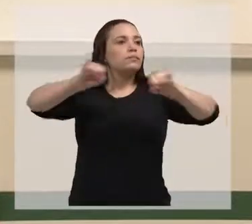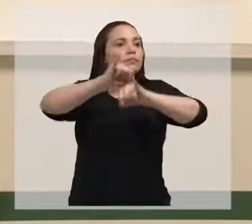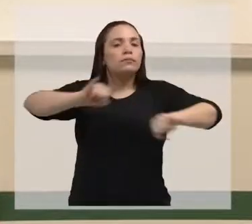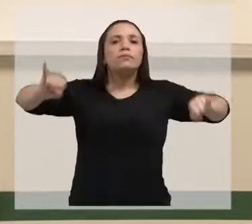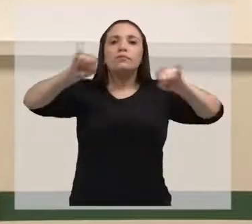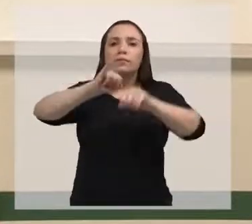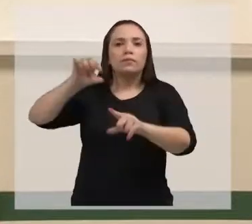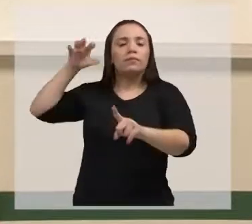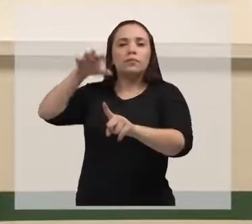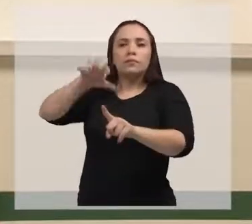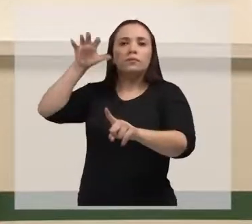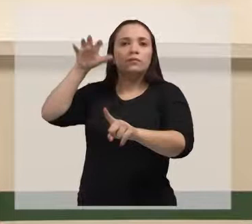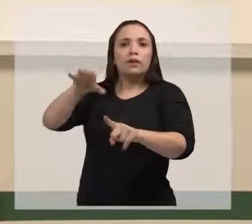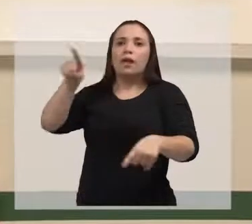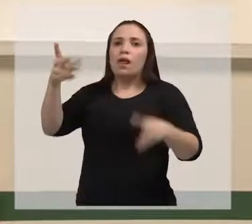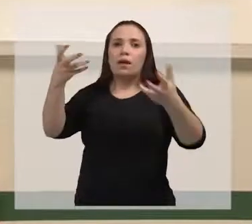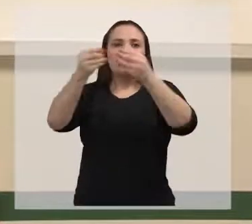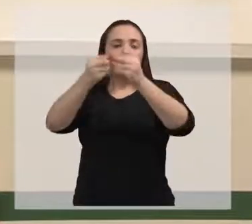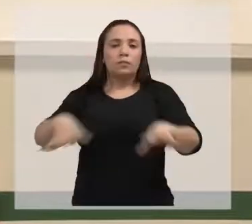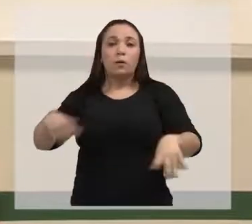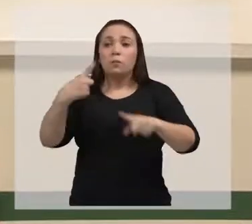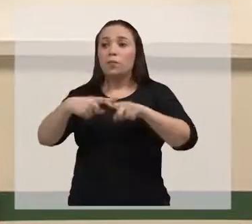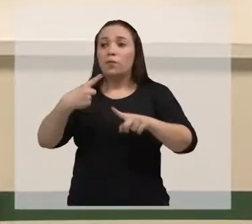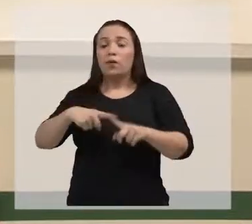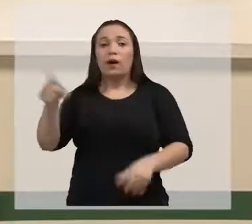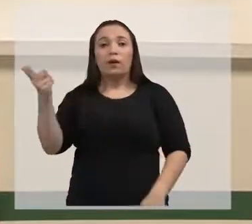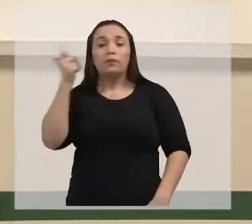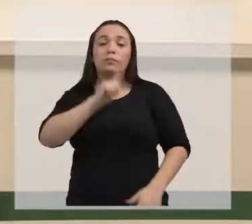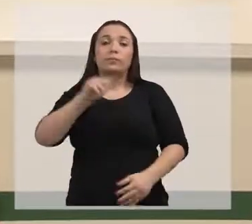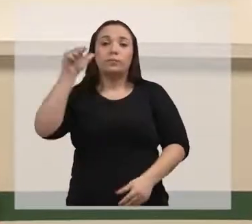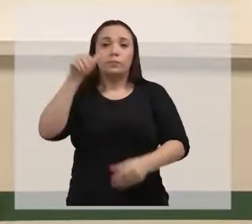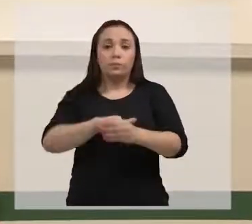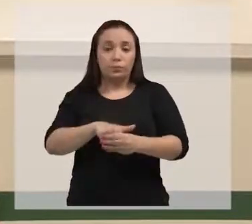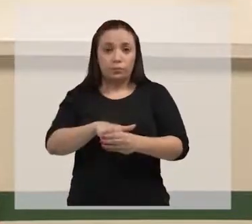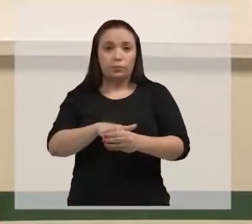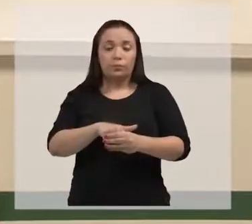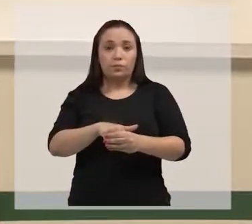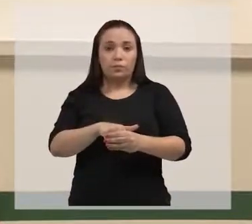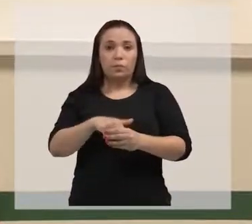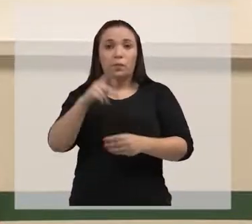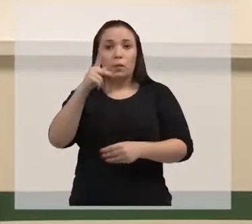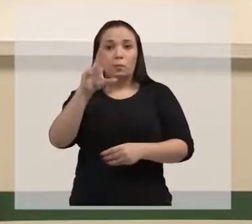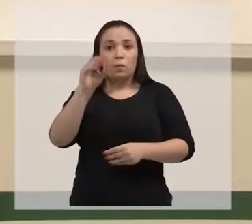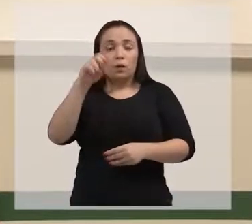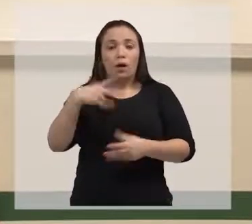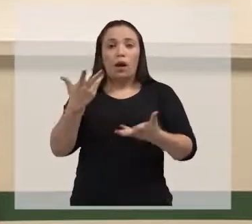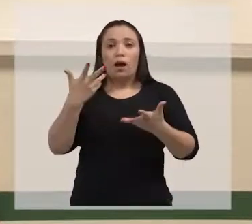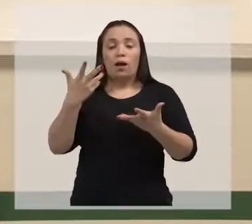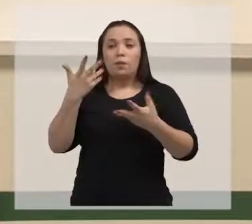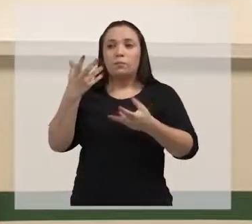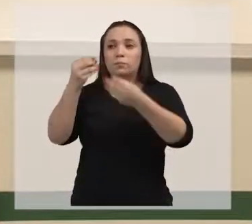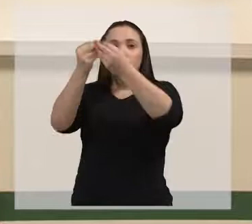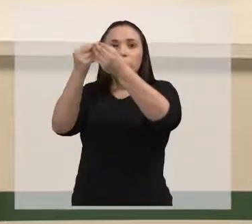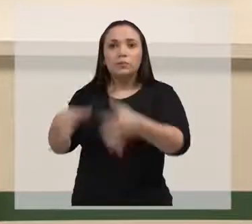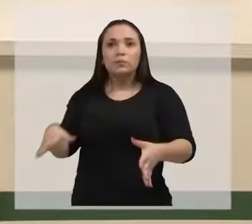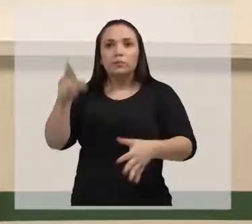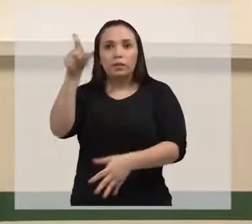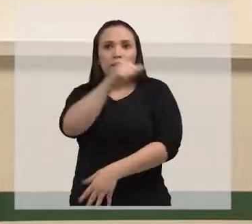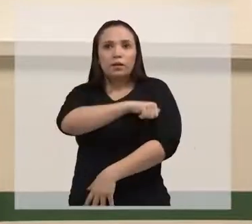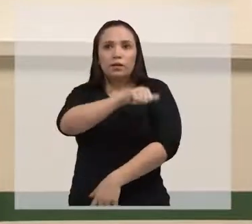Depois que ele vence aquela eleição, na qual o PROCON praticamente tentou tomar a eleição dele no Rio de Janeiro.